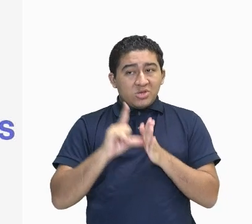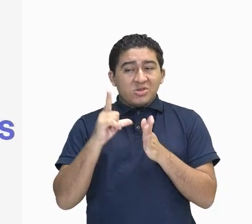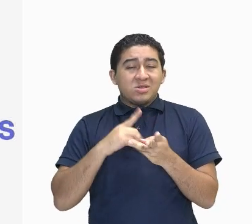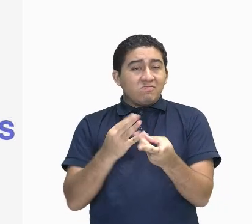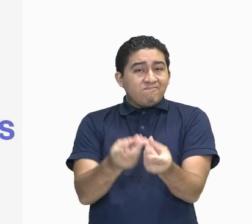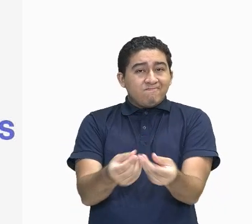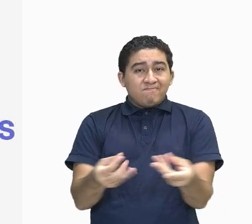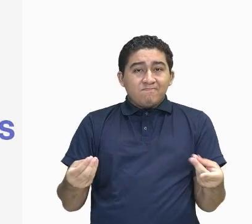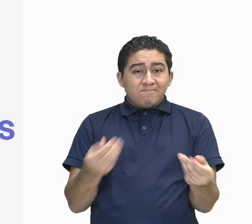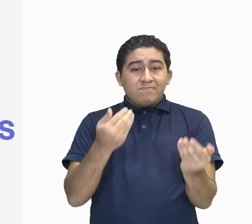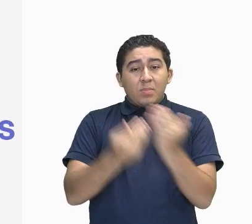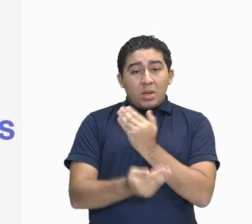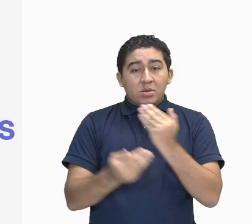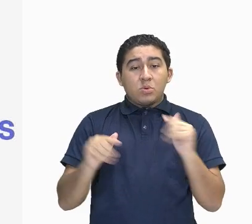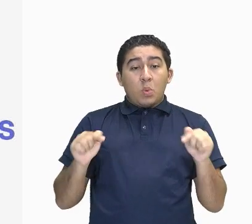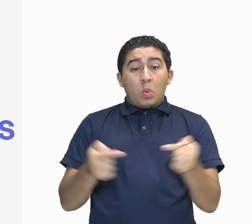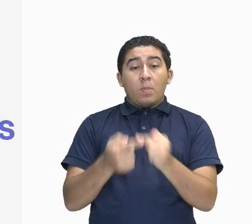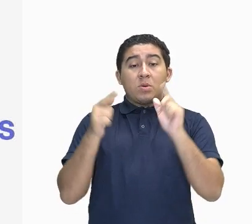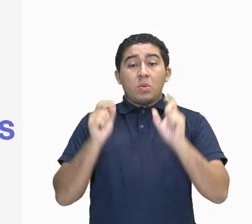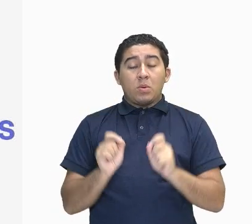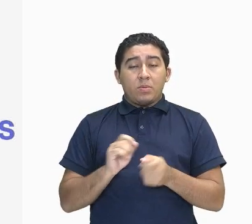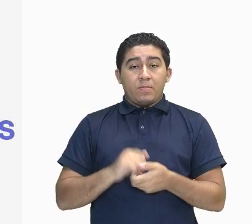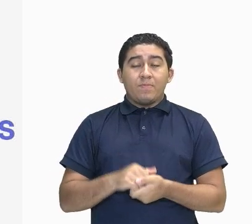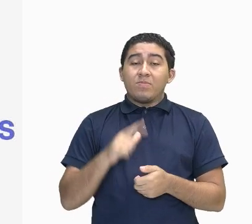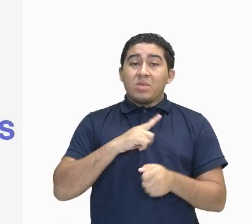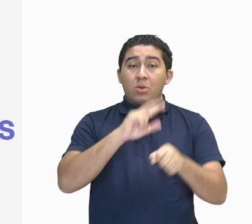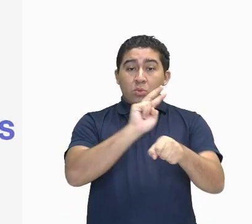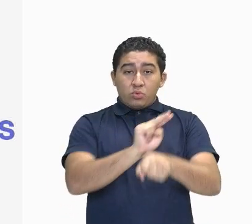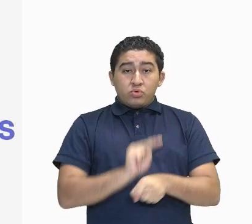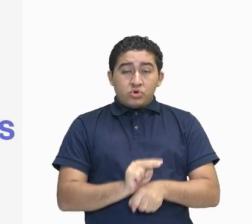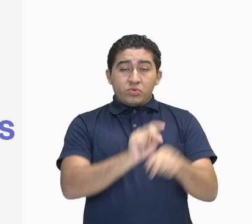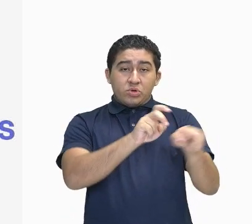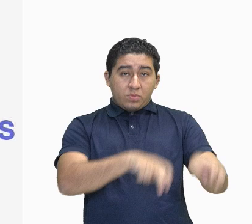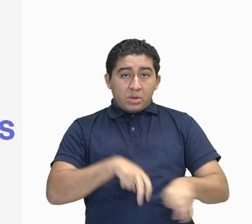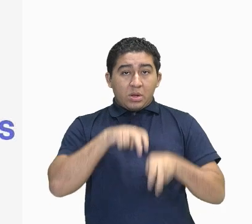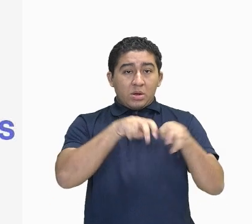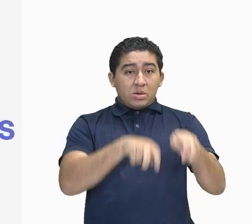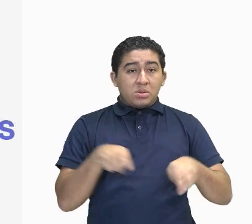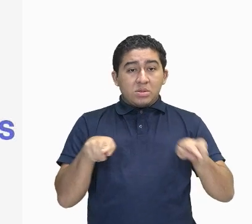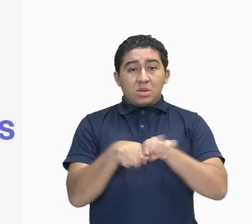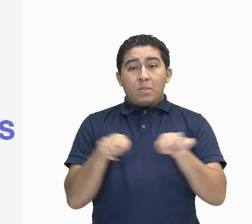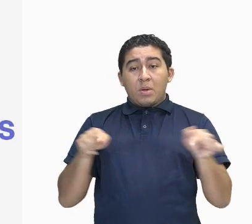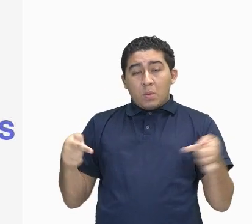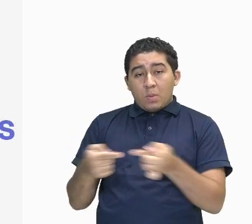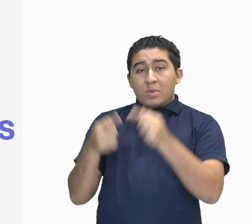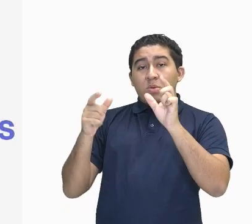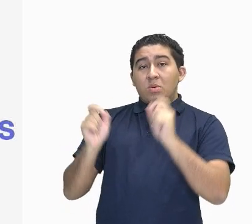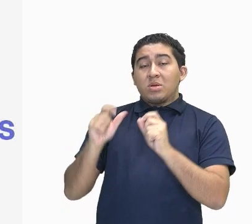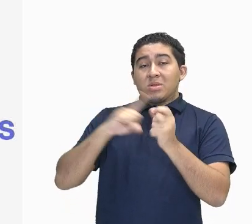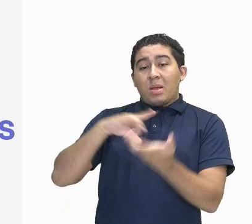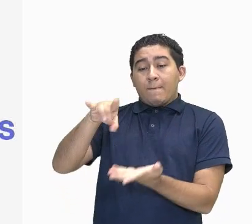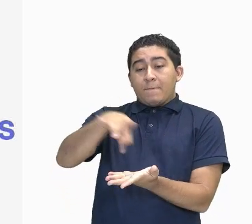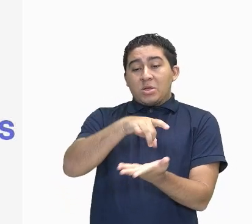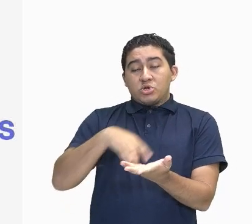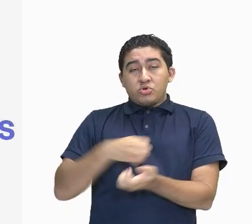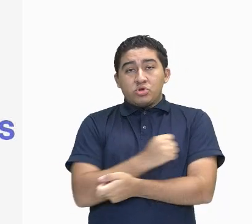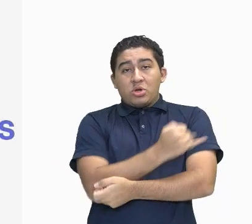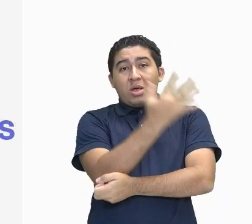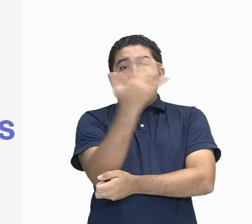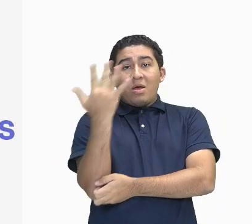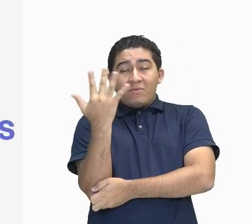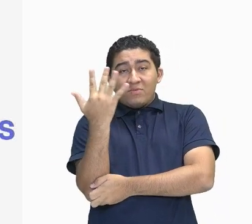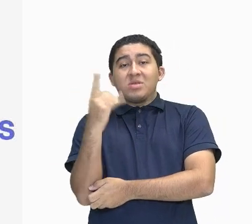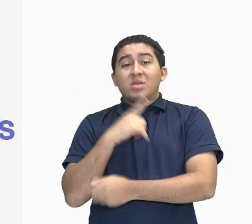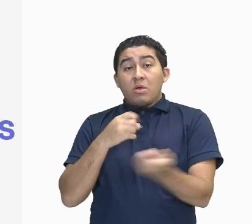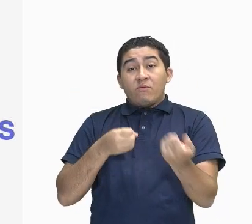tá? Combinando a parte do cultivo de plantas com o plantio de árvores, para recuperar